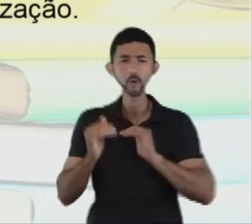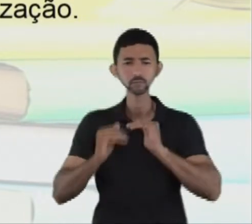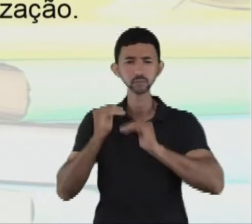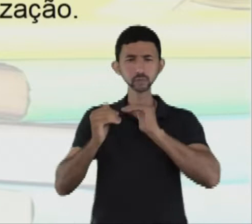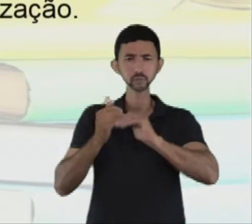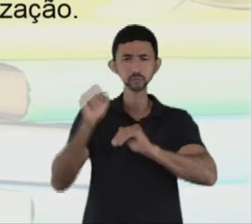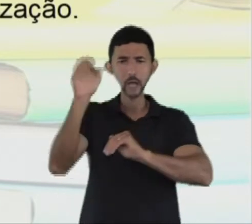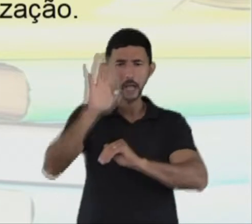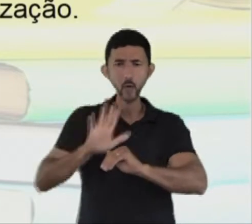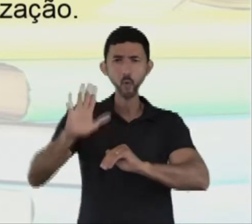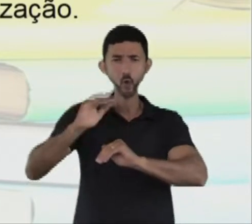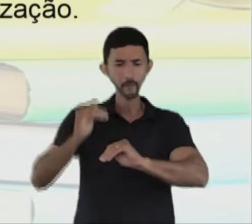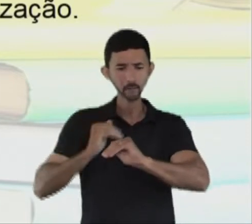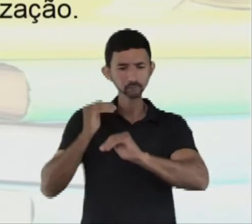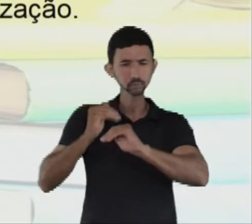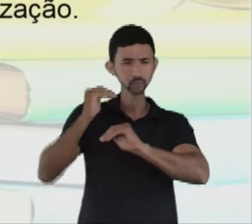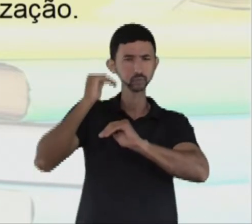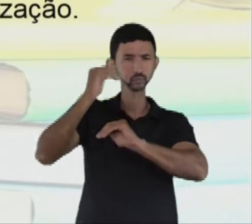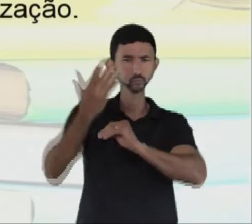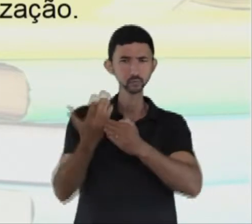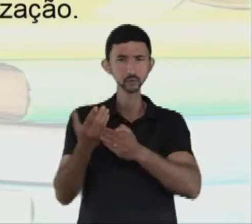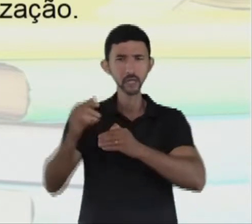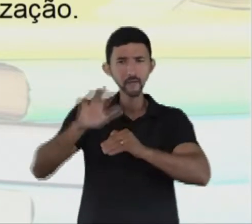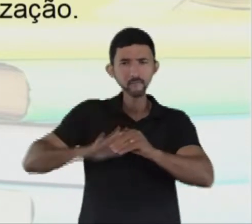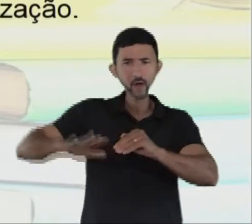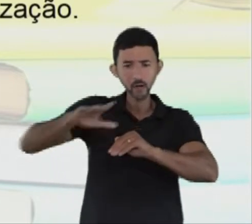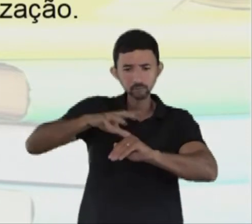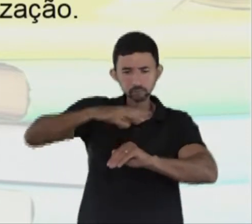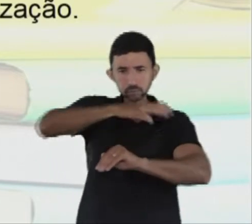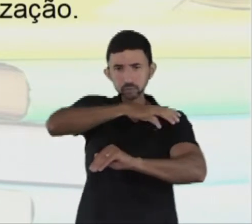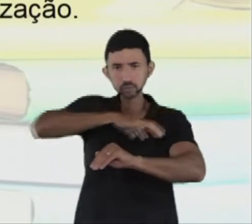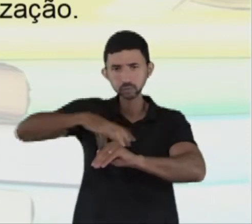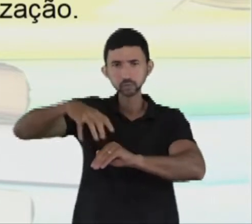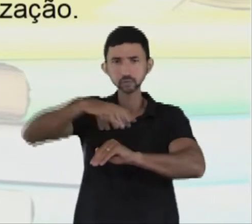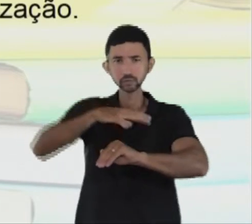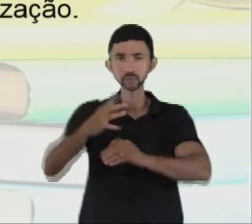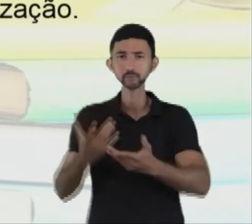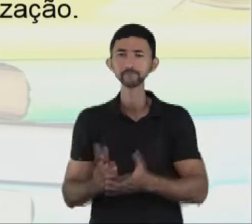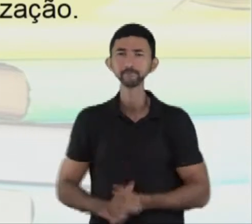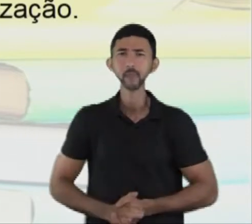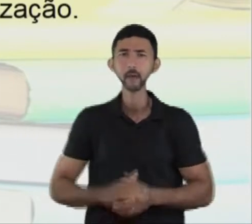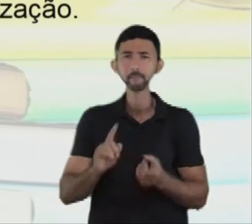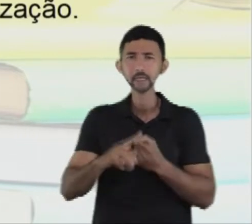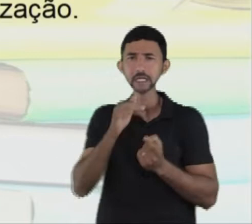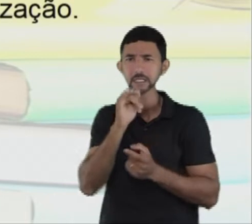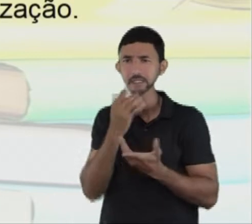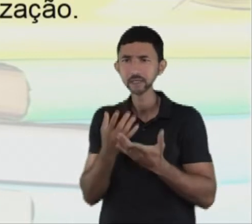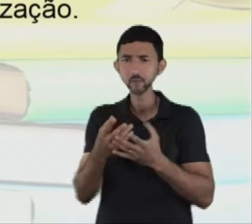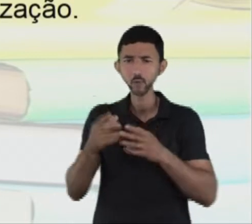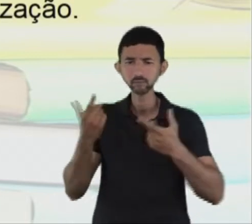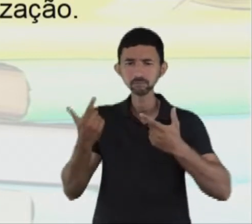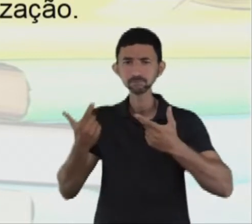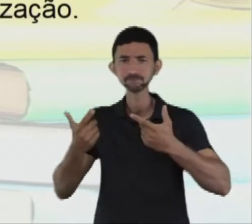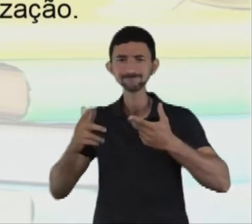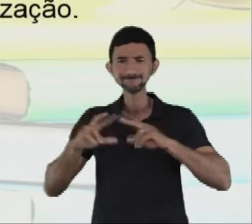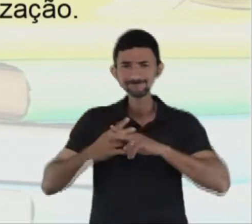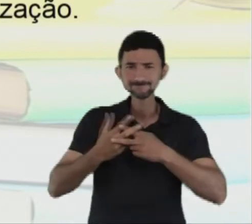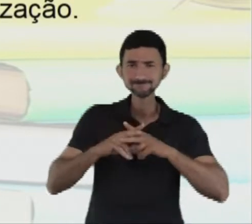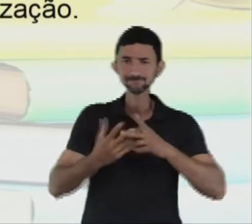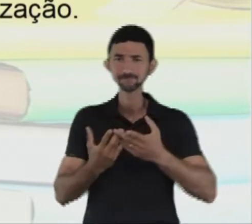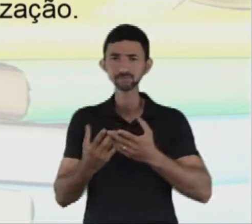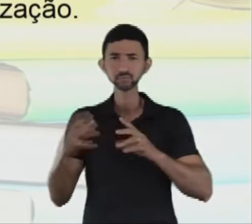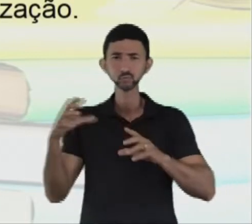europeia foi exercida em várias regiões do planeta, notadamente em situações de conflito,